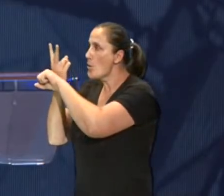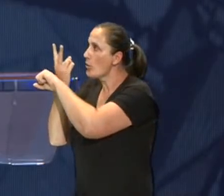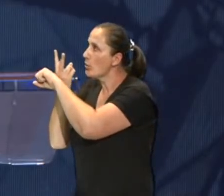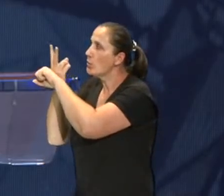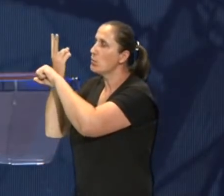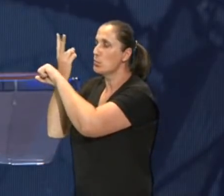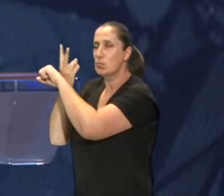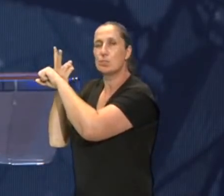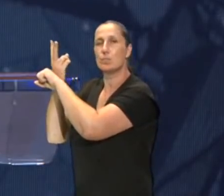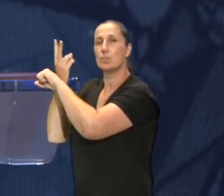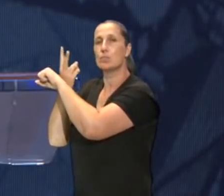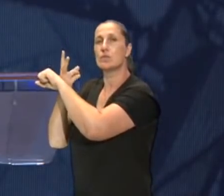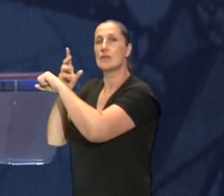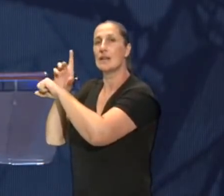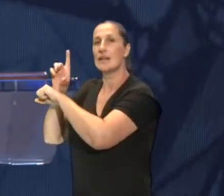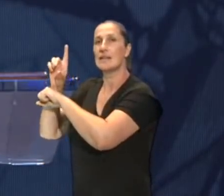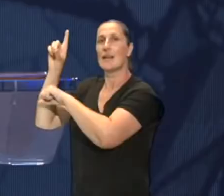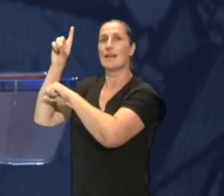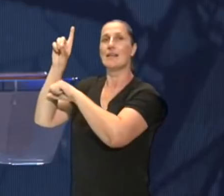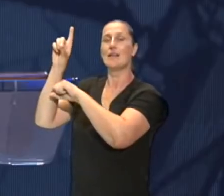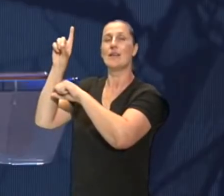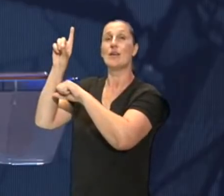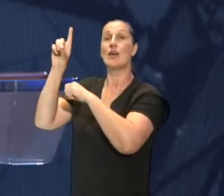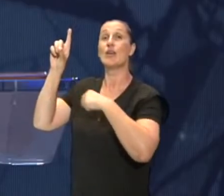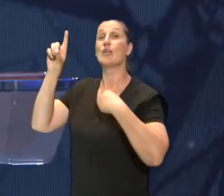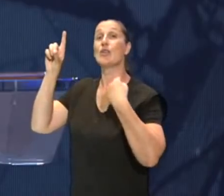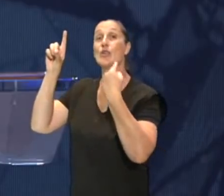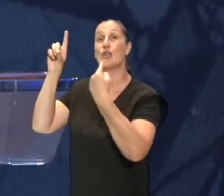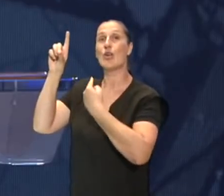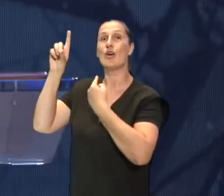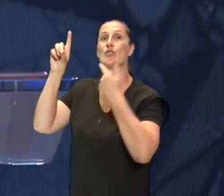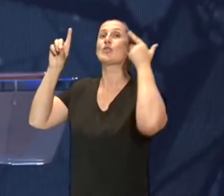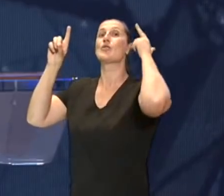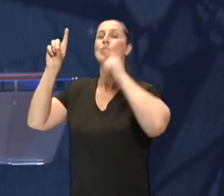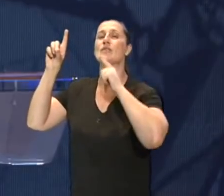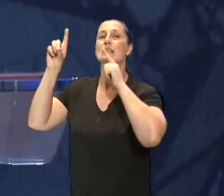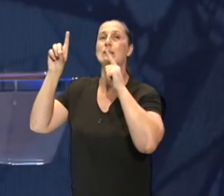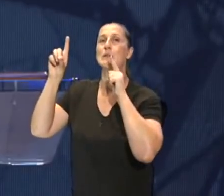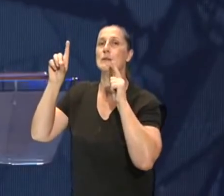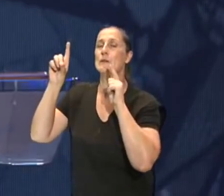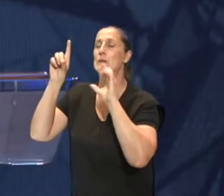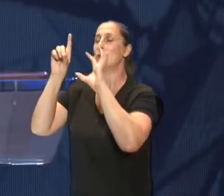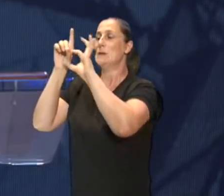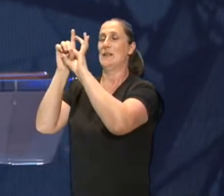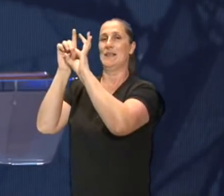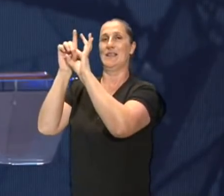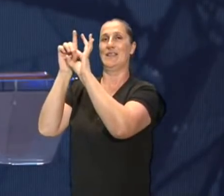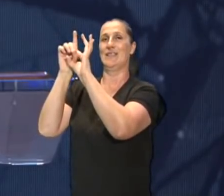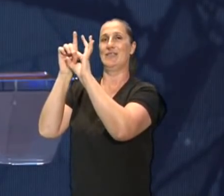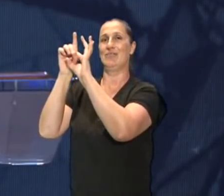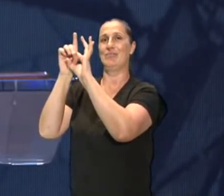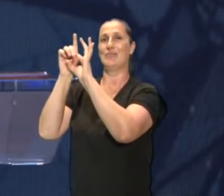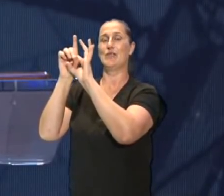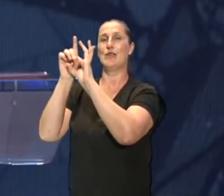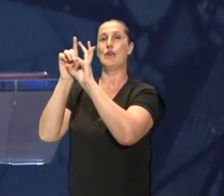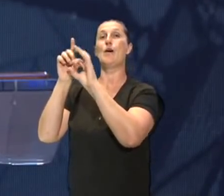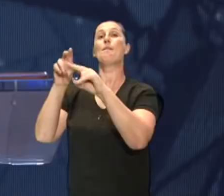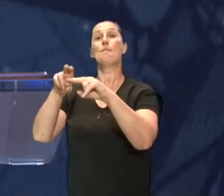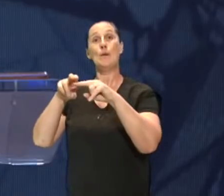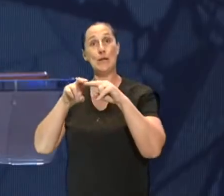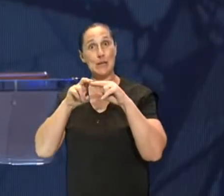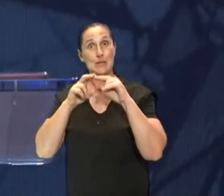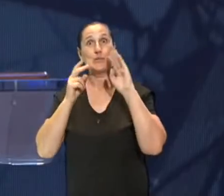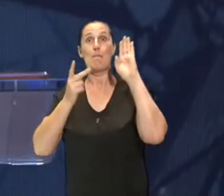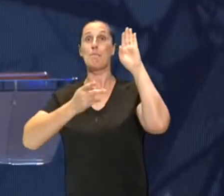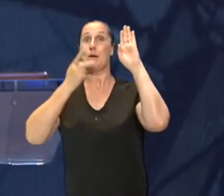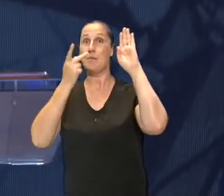Deus, nós podemos encontrar a face de Deus. Por isso, a promessa do Senhor: